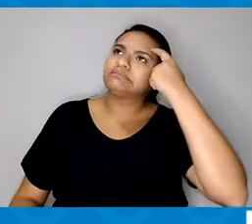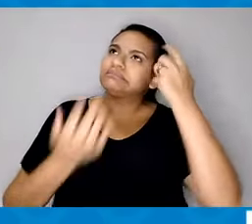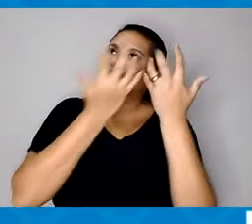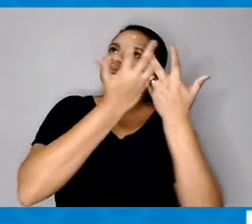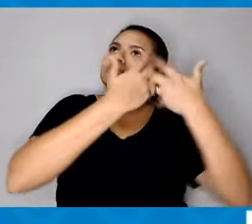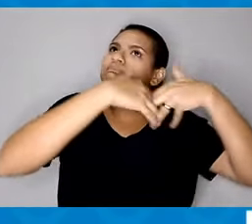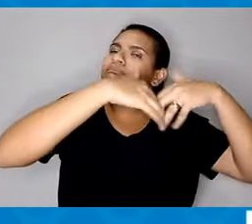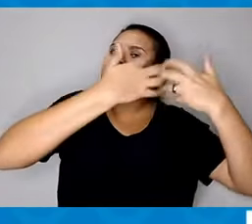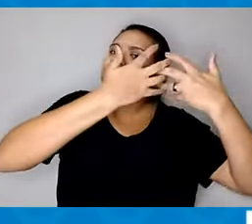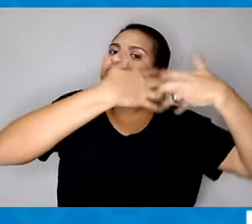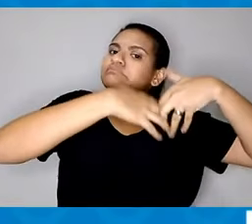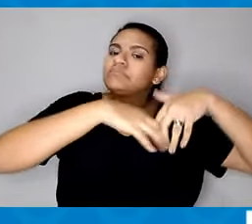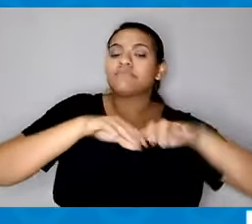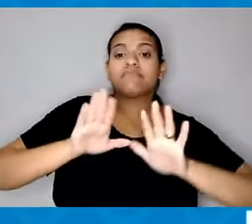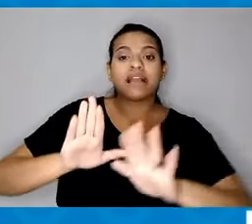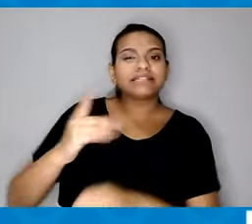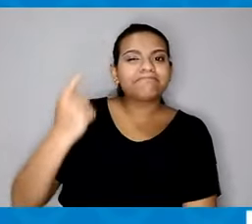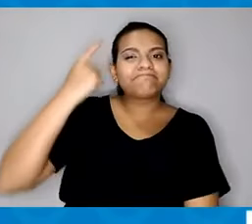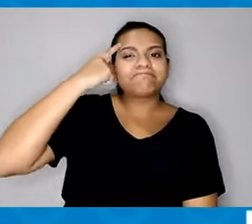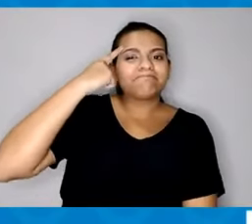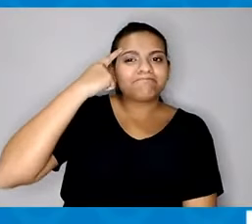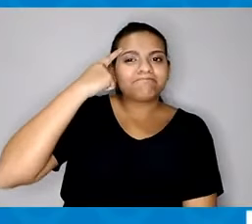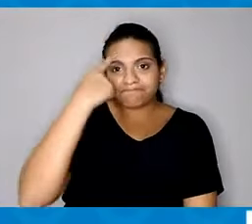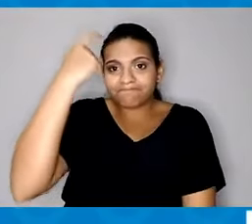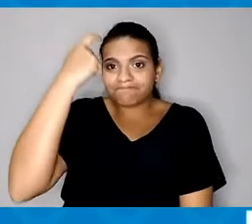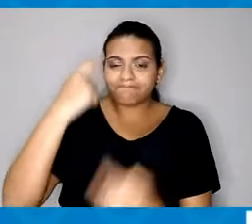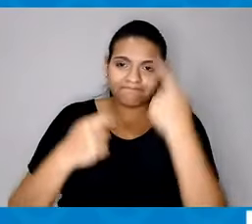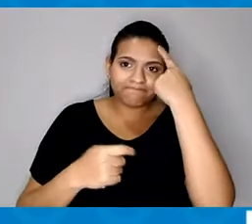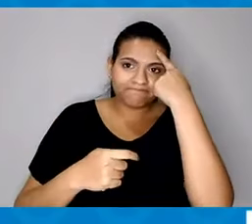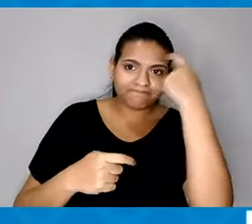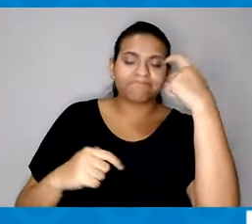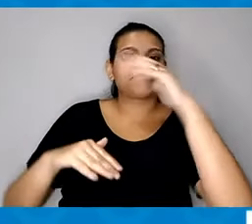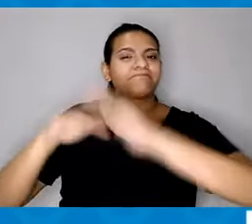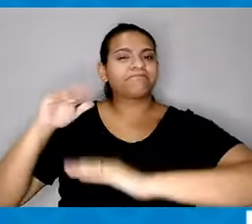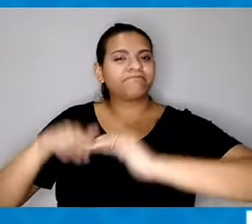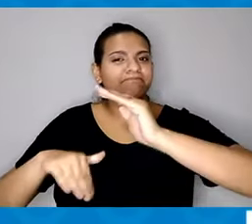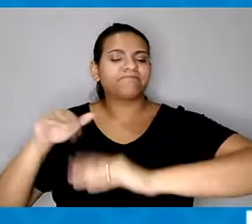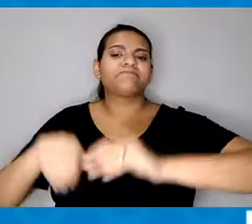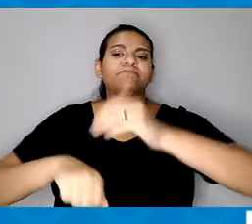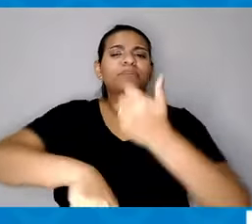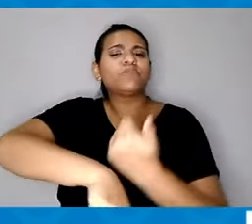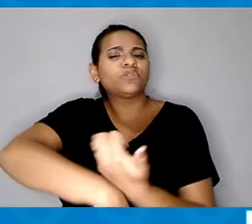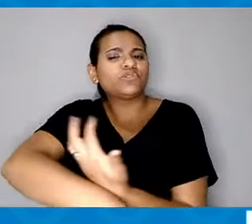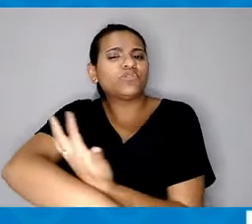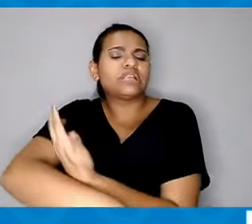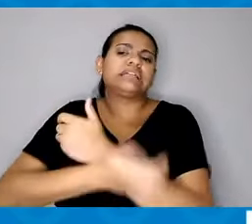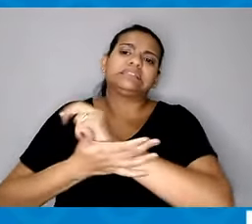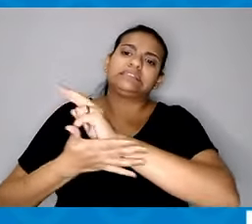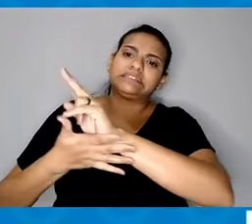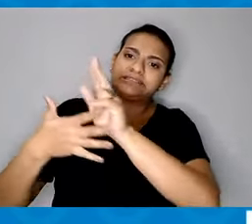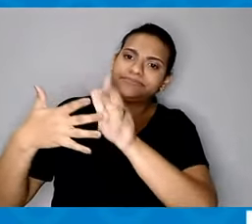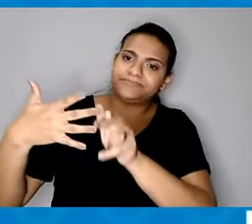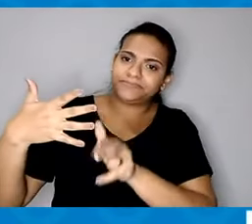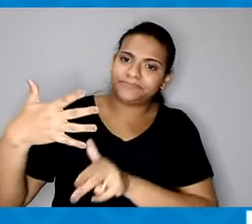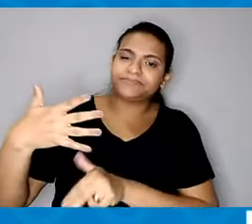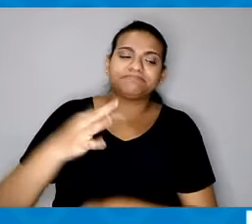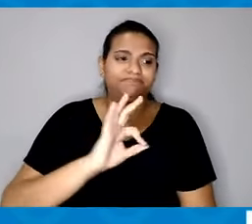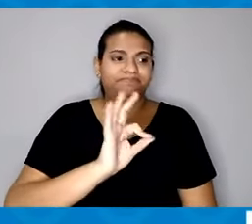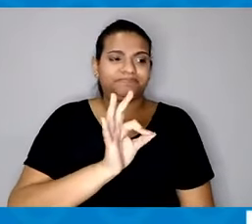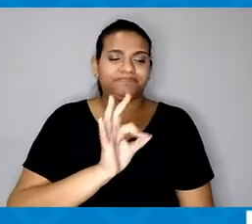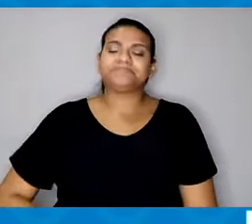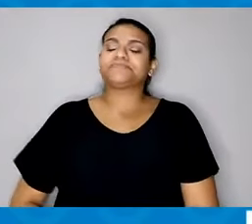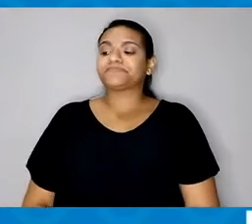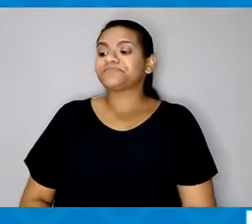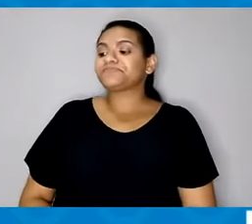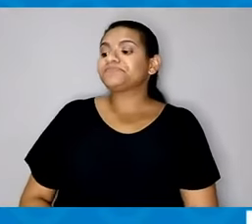desenvolver as habilidades múltiplas, socioemocionais e todas as outras. Tem aqui uma pergunta da Kátia Nascimento,